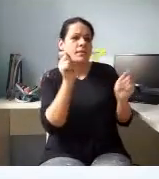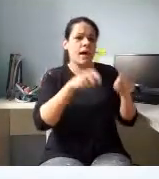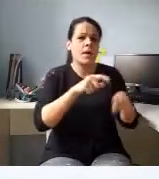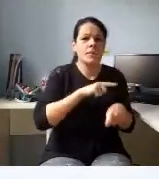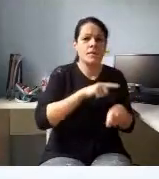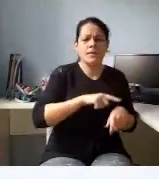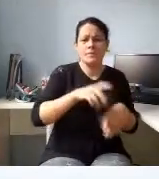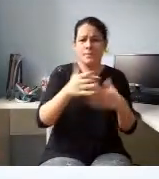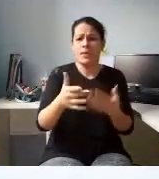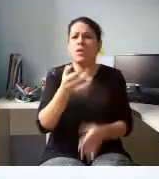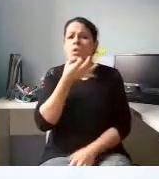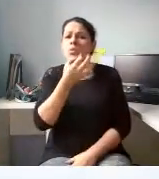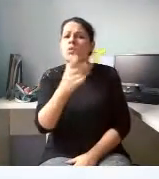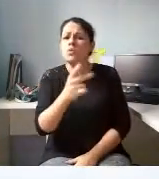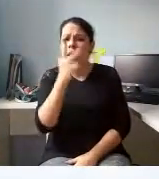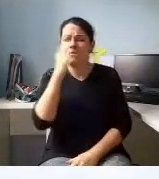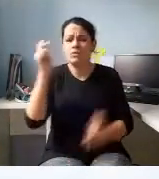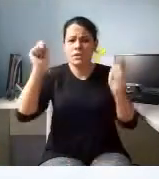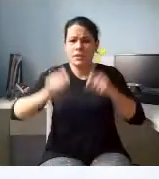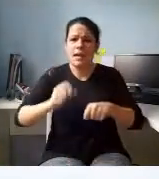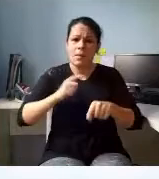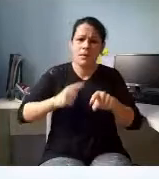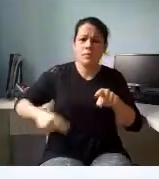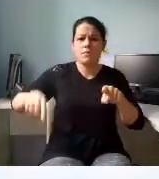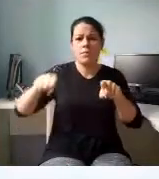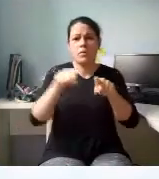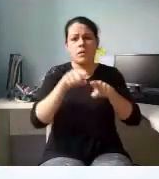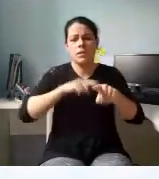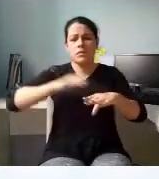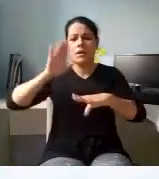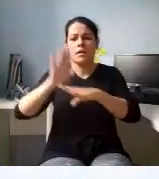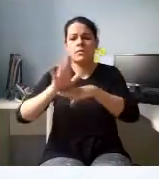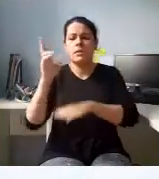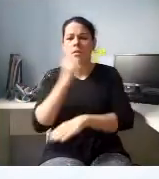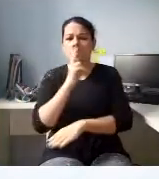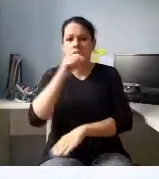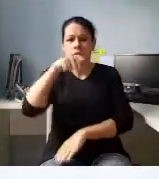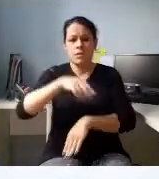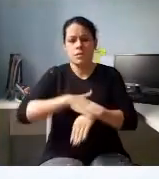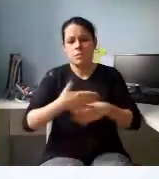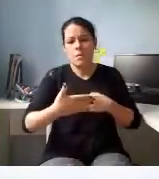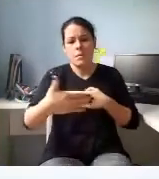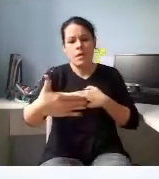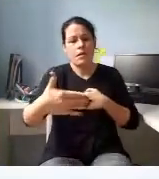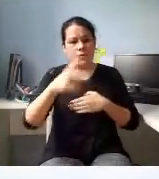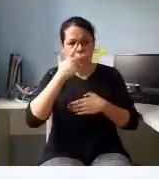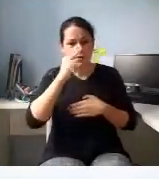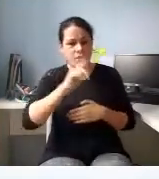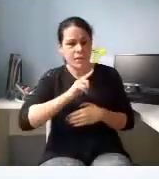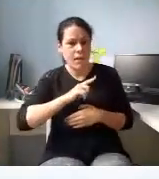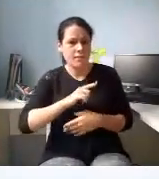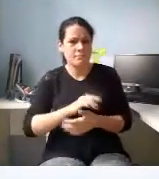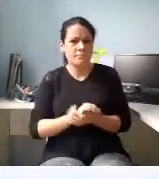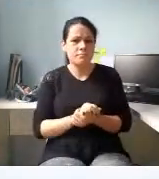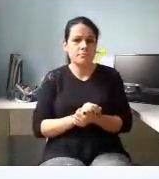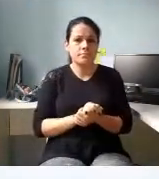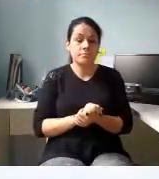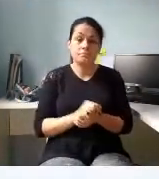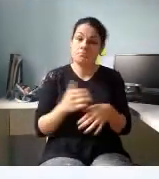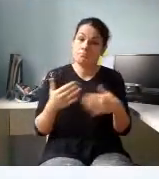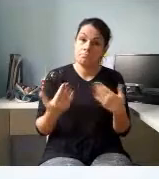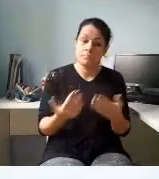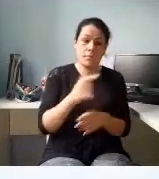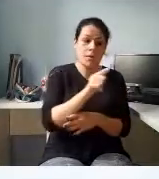uma possibilidade de voltar o auxílio emergencial nesse momento? Bom, a fala do Guedes